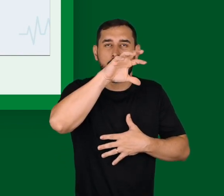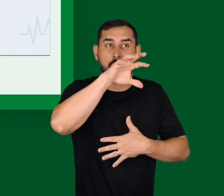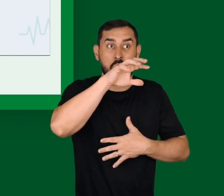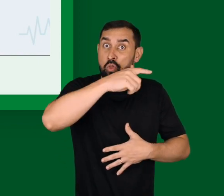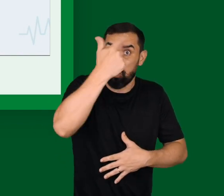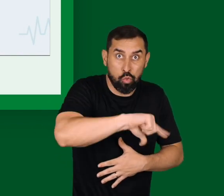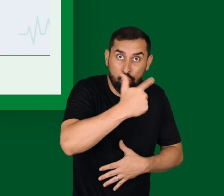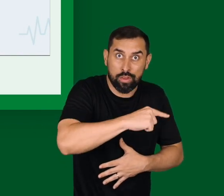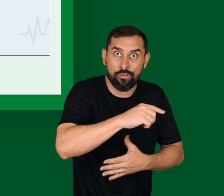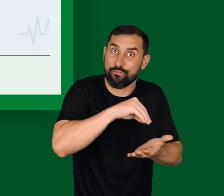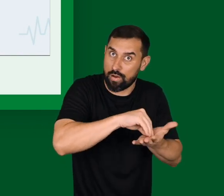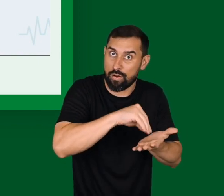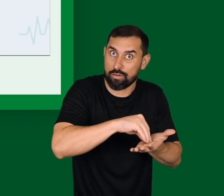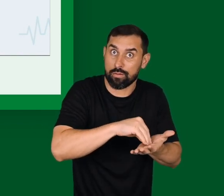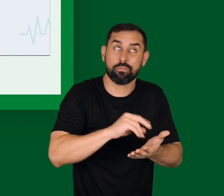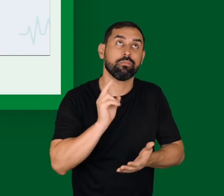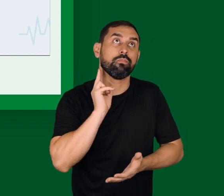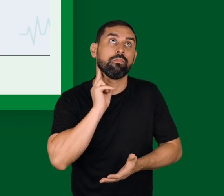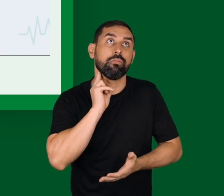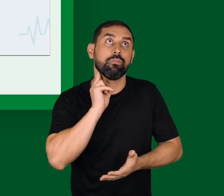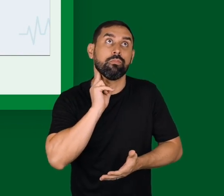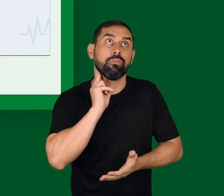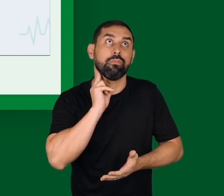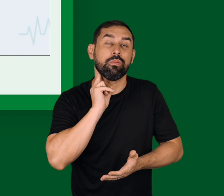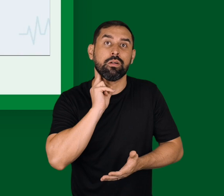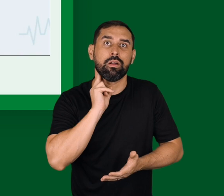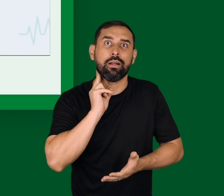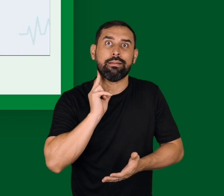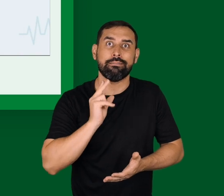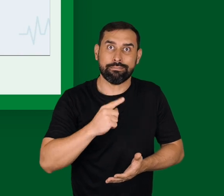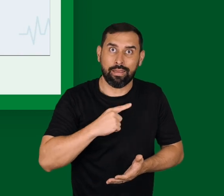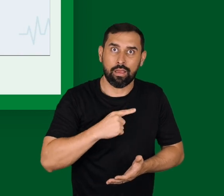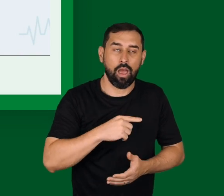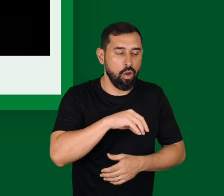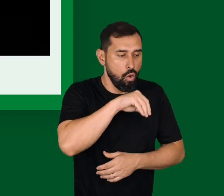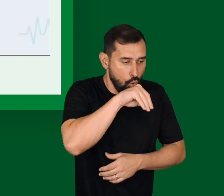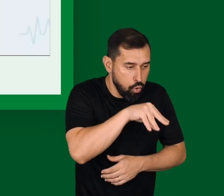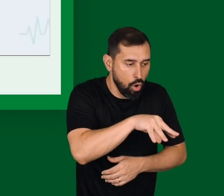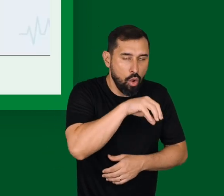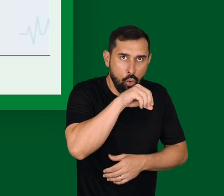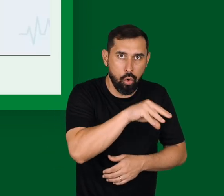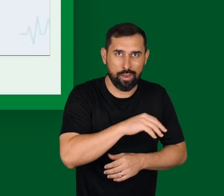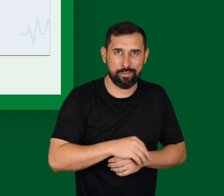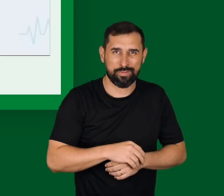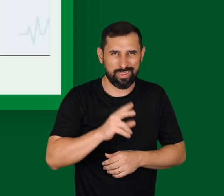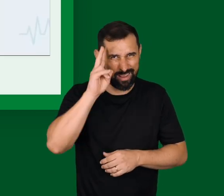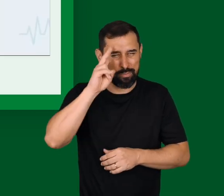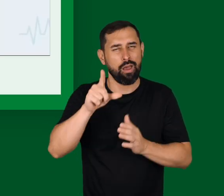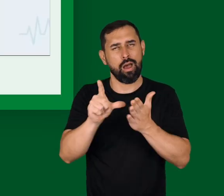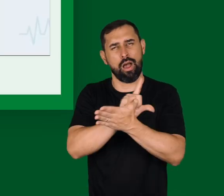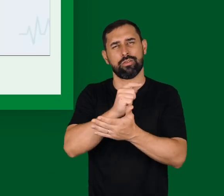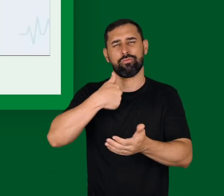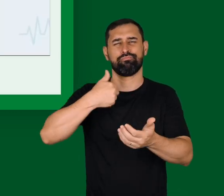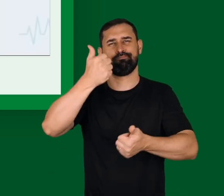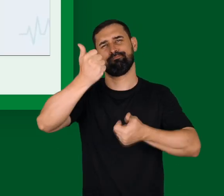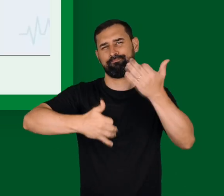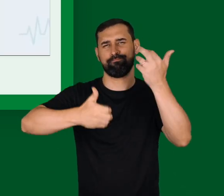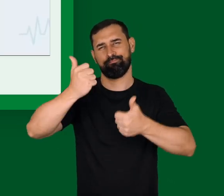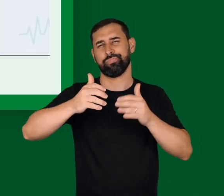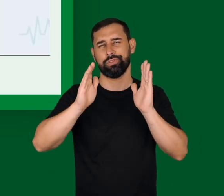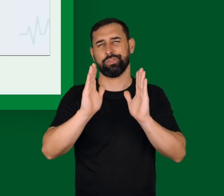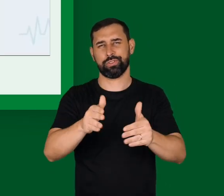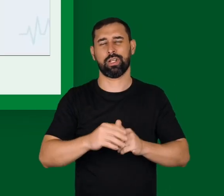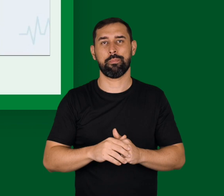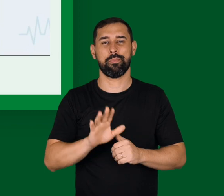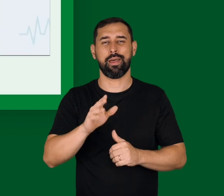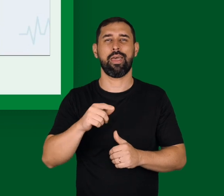está respirando e tem pulso, não está respirando, mas tem pulso, a gente vai fazer a ventilação de resgate, tá? Então,